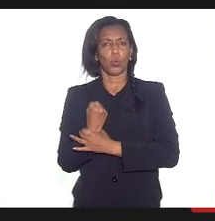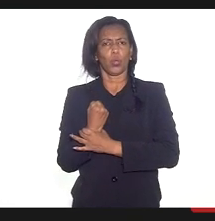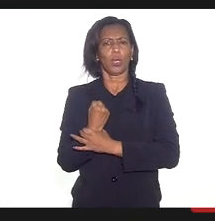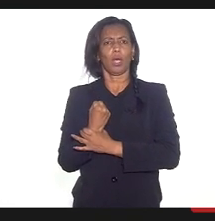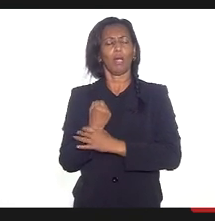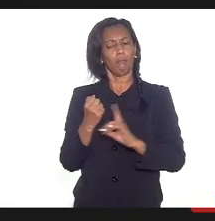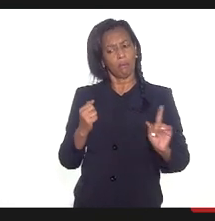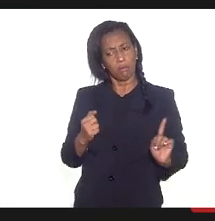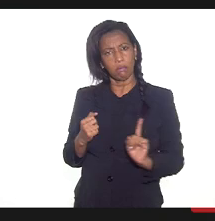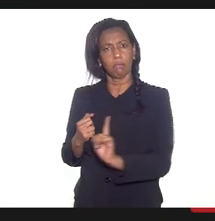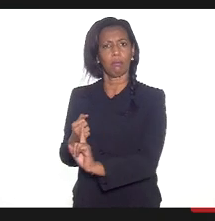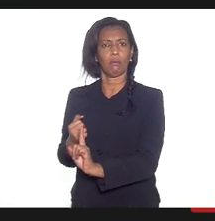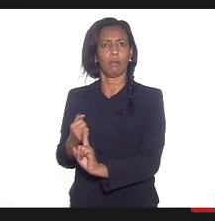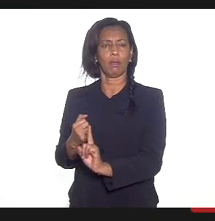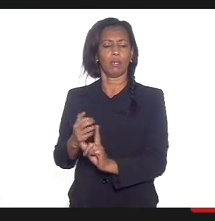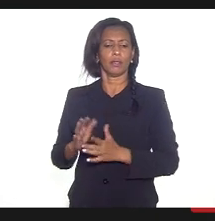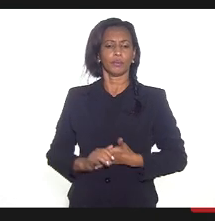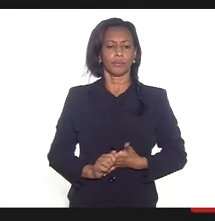né? Muitas vezes